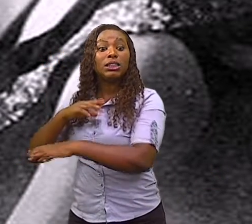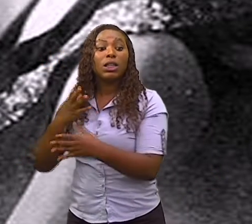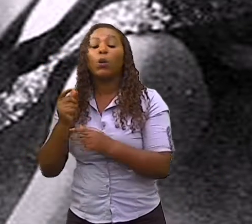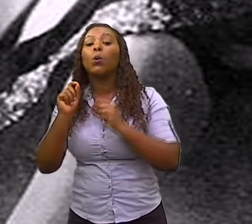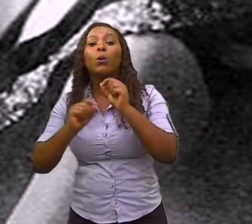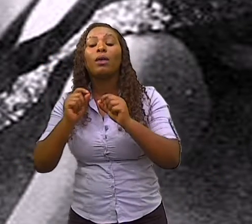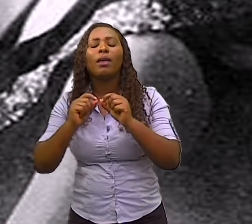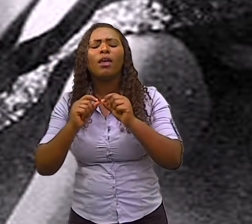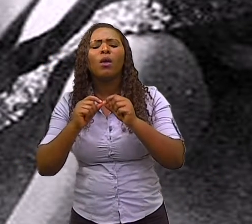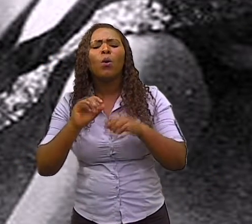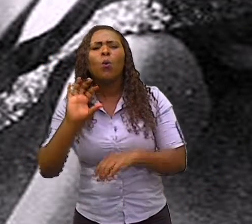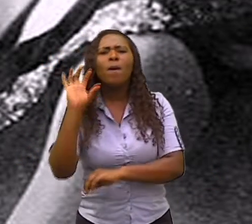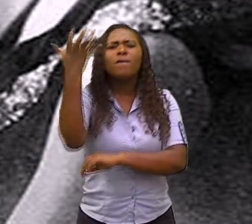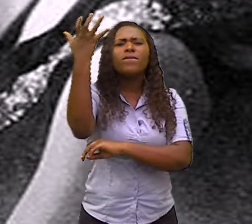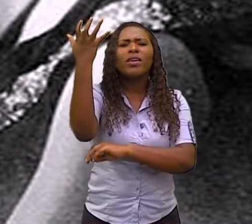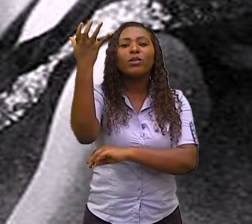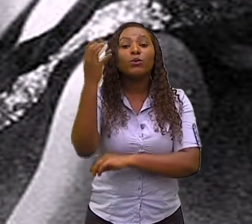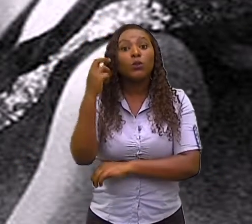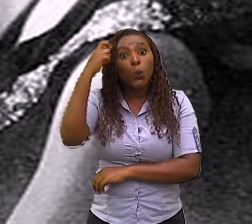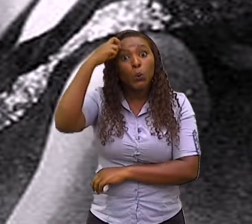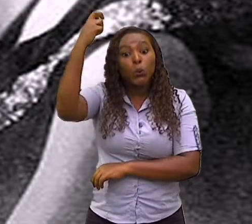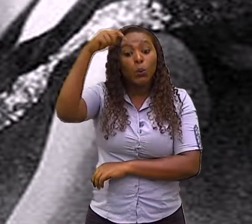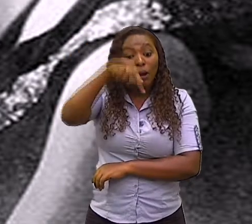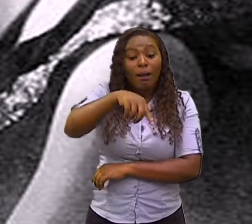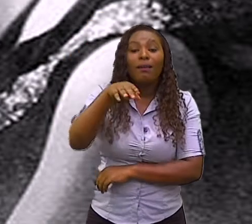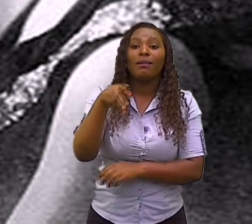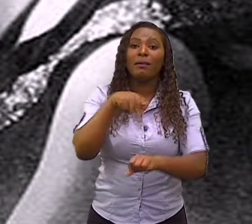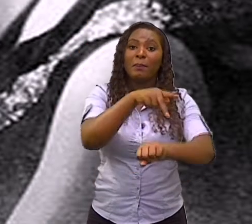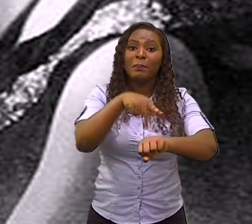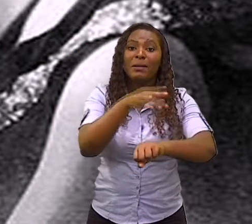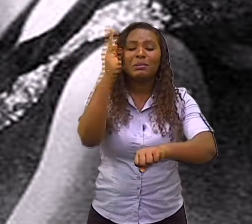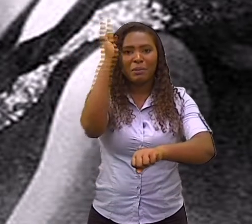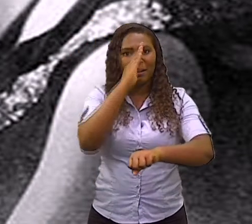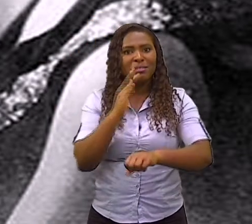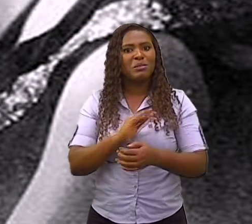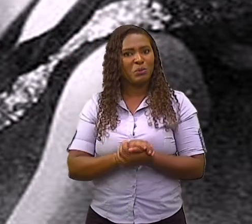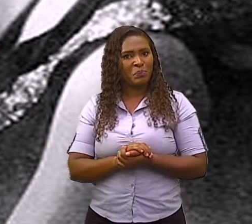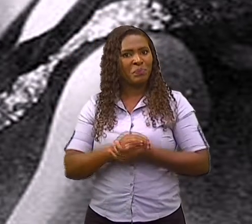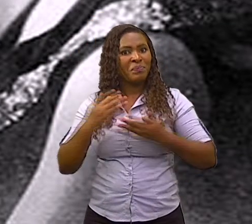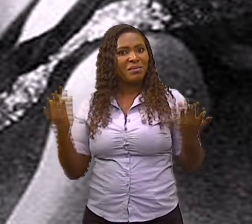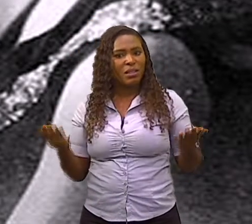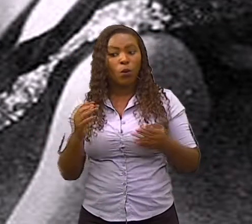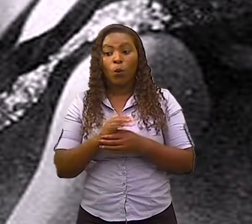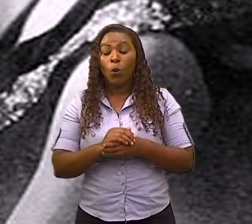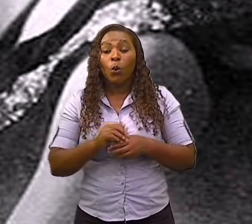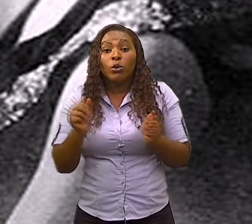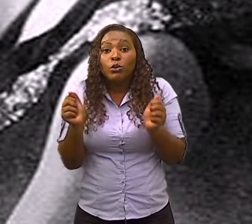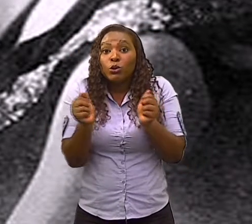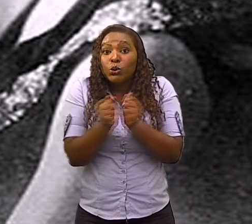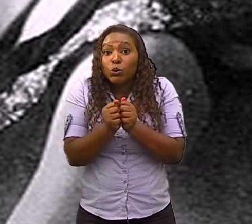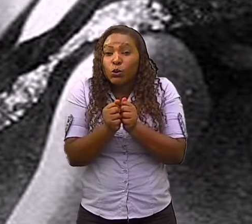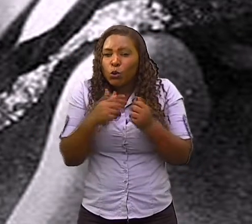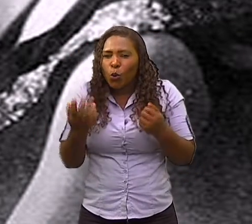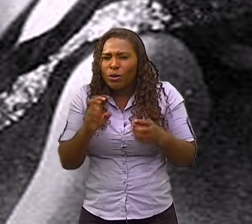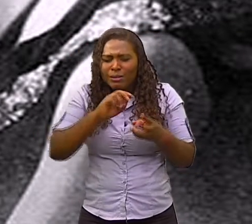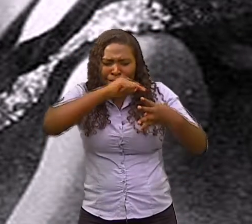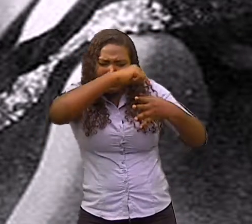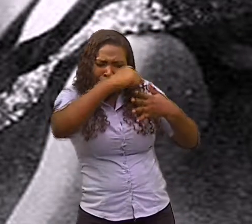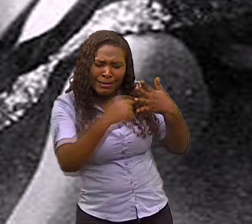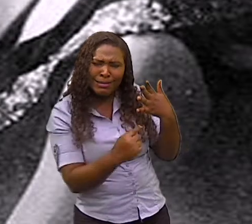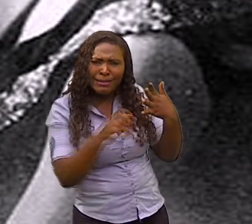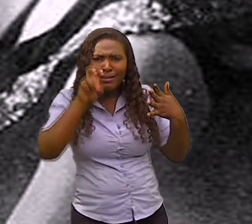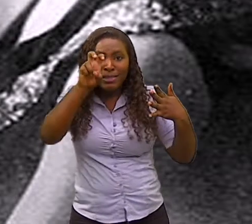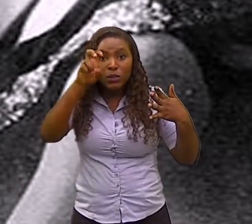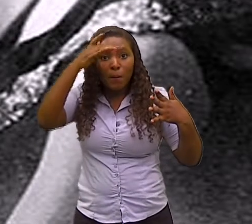Então, juntou a turma toda, que era Tarsila, Anita, Oswald e os escritores Mário